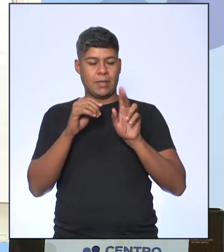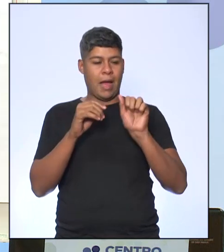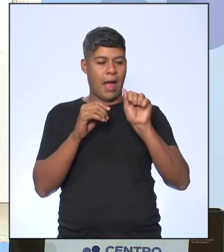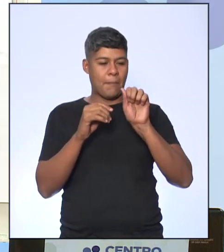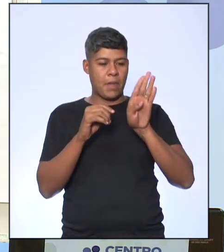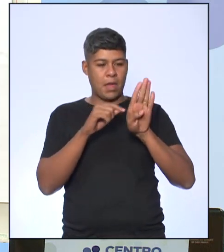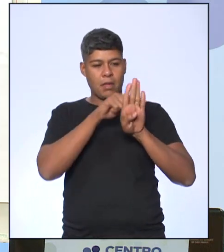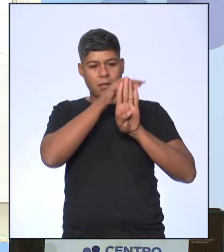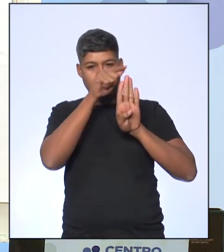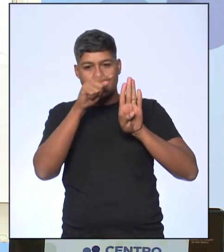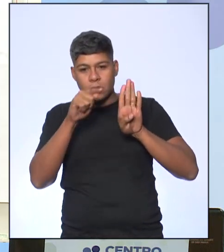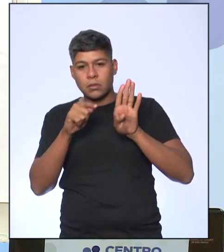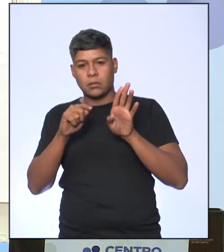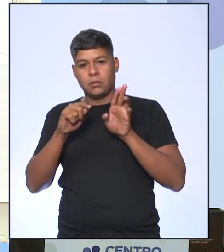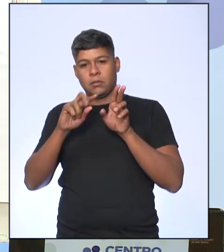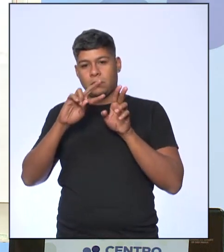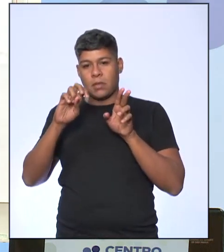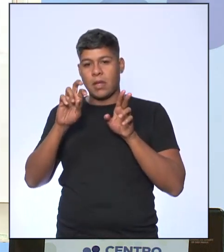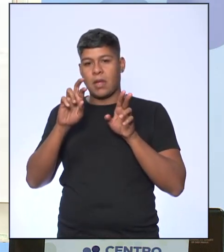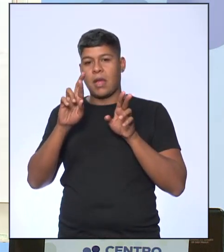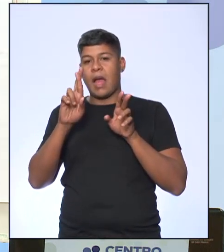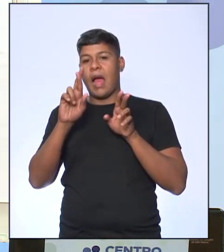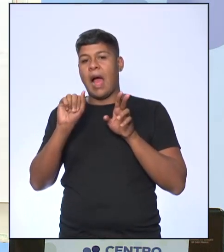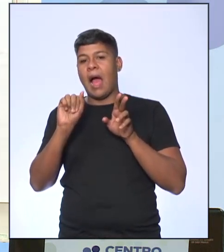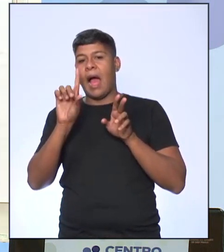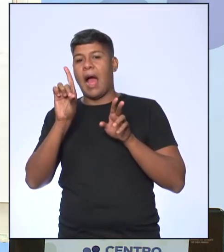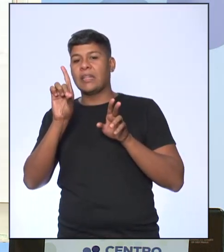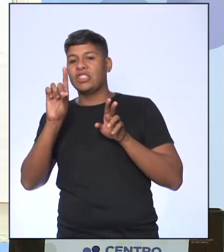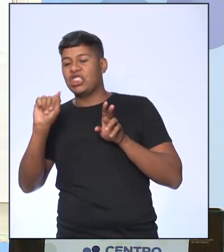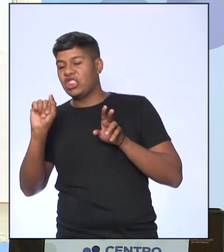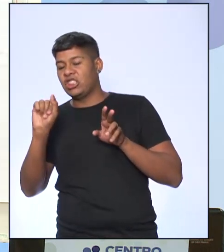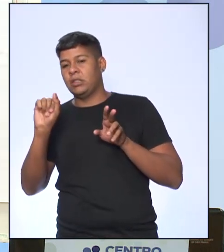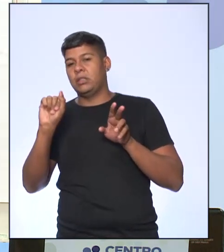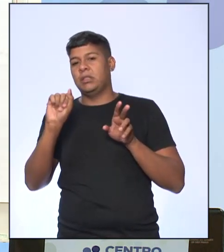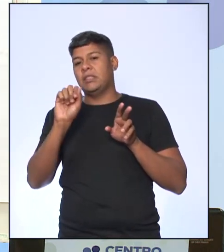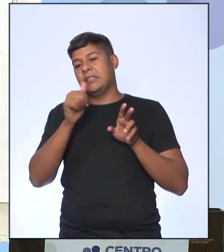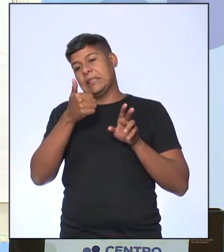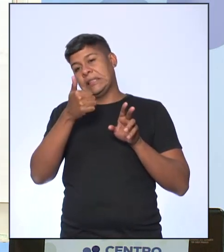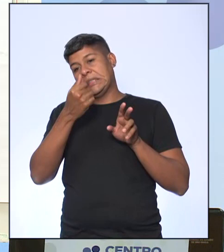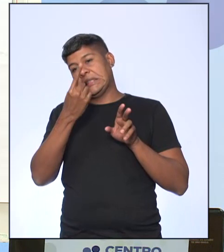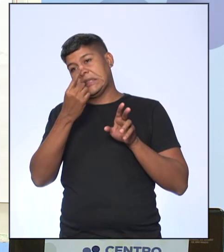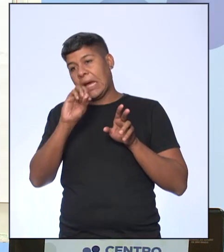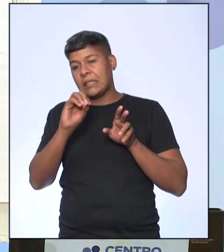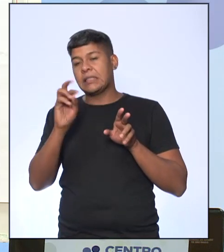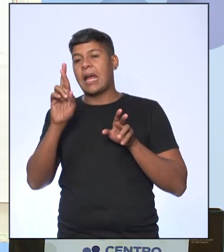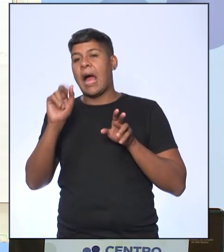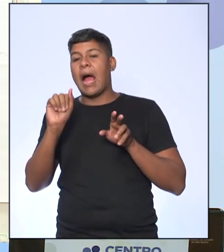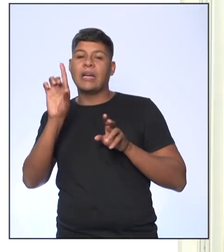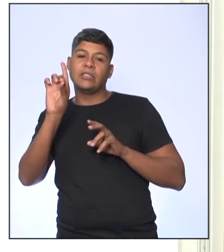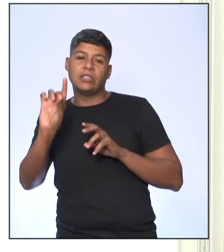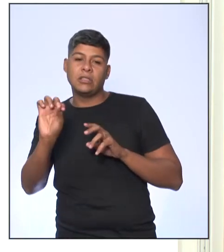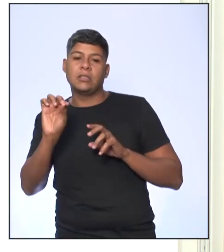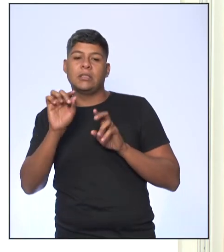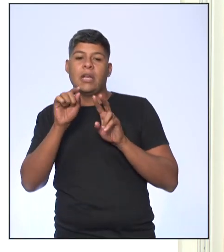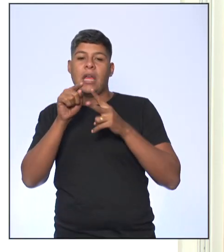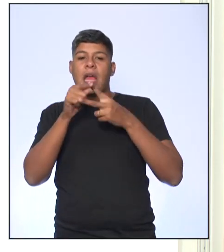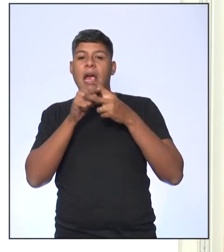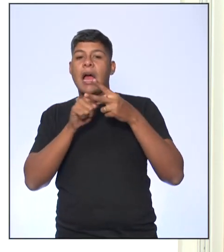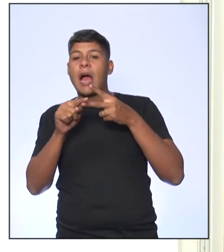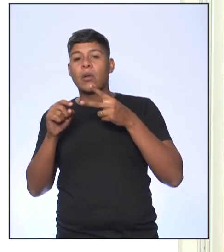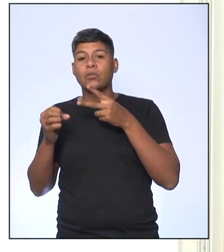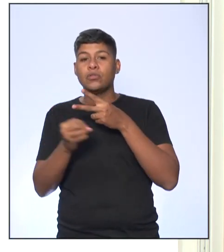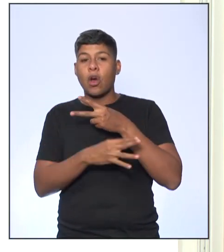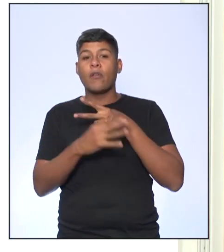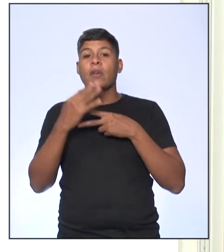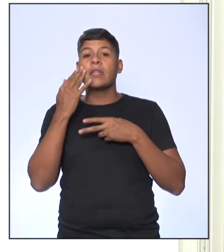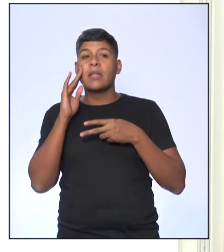10 rad. Então, 10 rad é a medida desse meu ângulo novo aí. Nós vamos